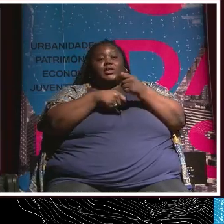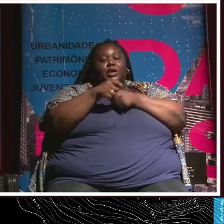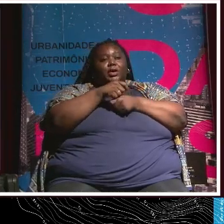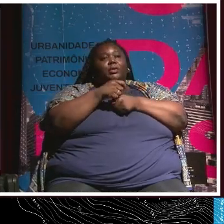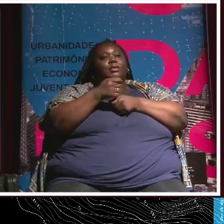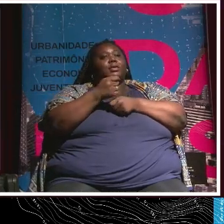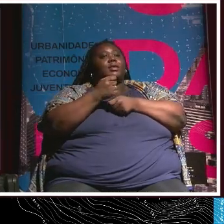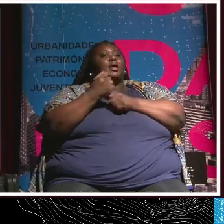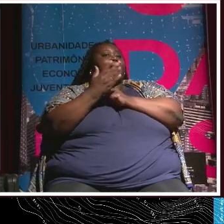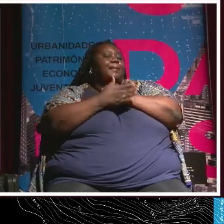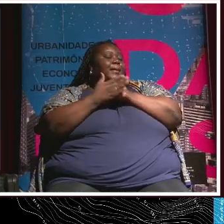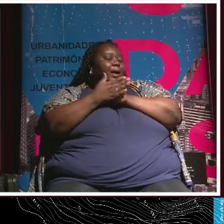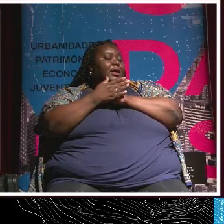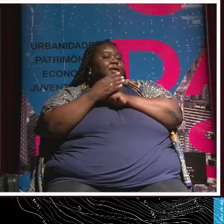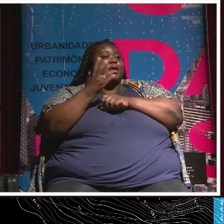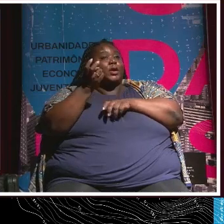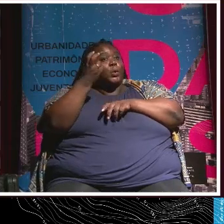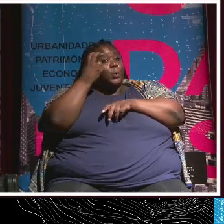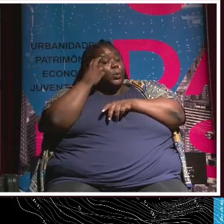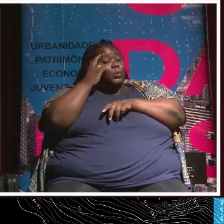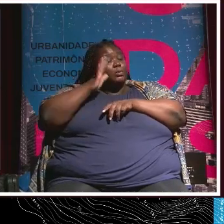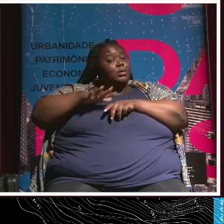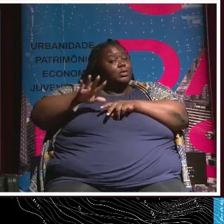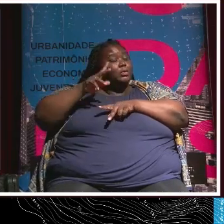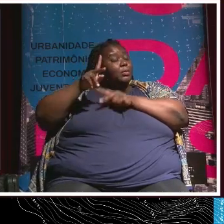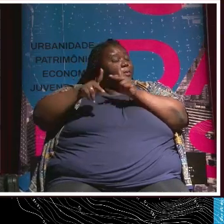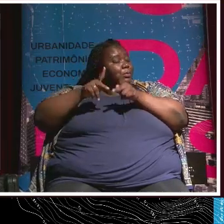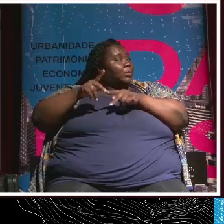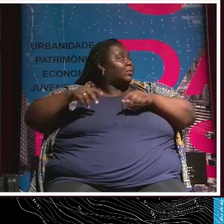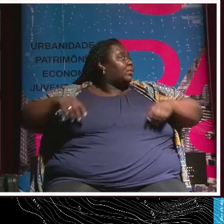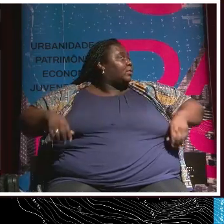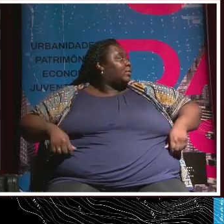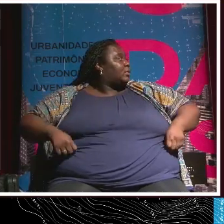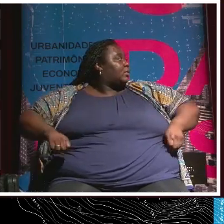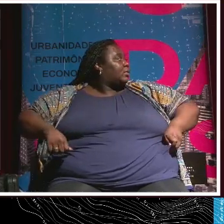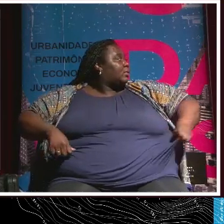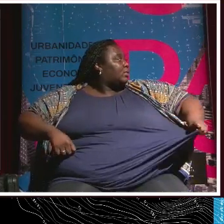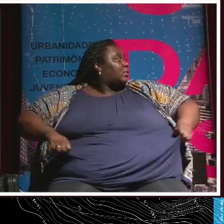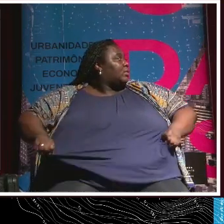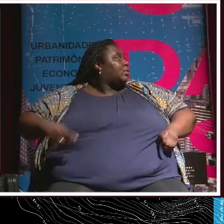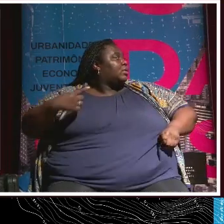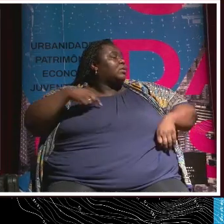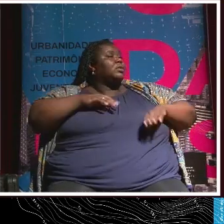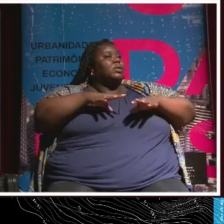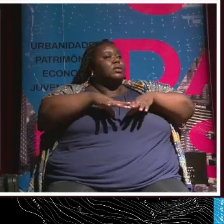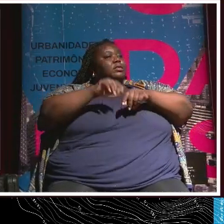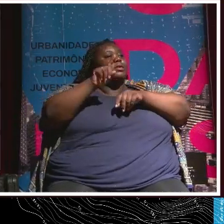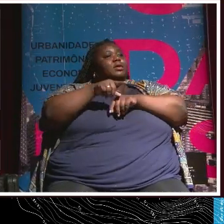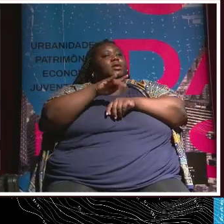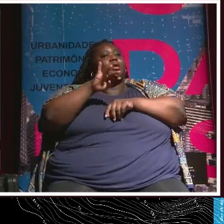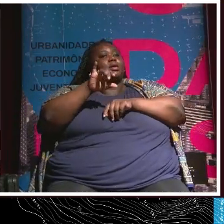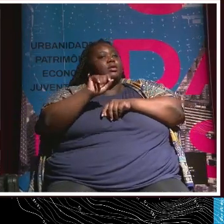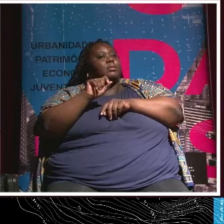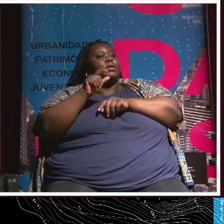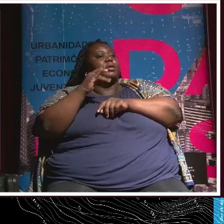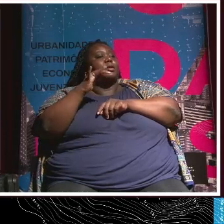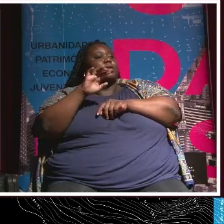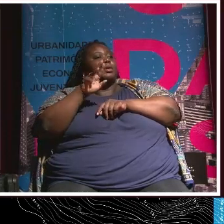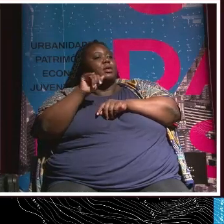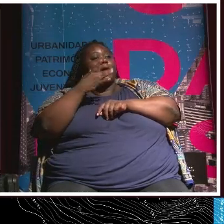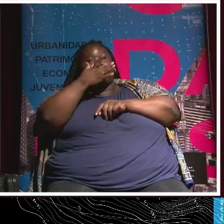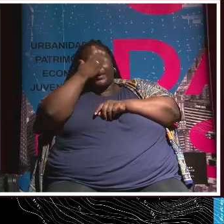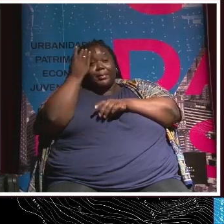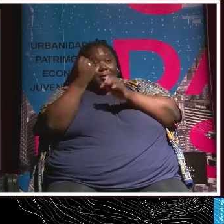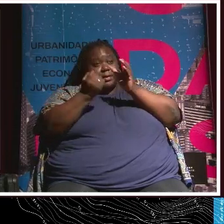e tecido social e cultura nos territórios populares. Nossa terra é a terra do Baiana do Acarajé. Então, eu acho que quem inventou a